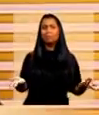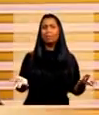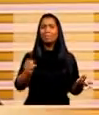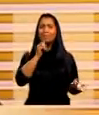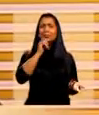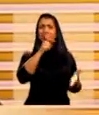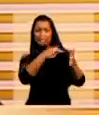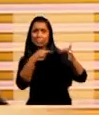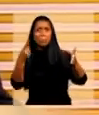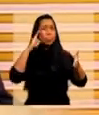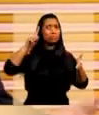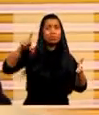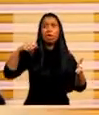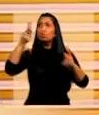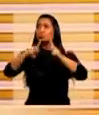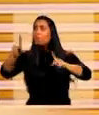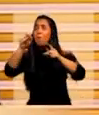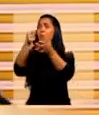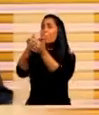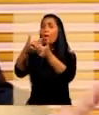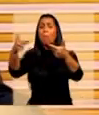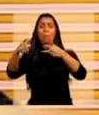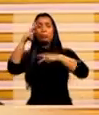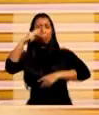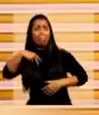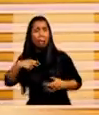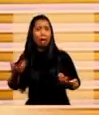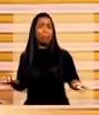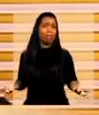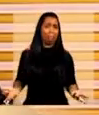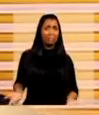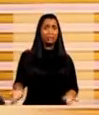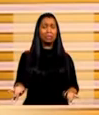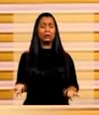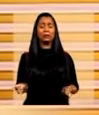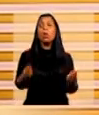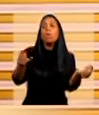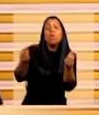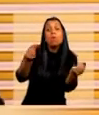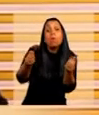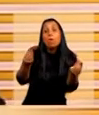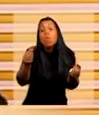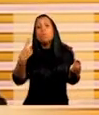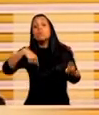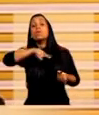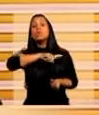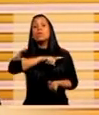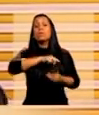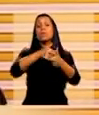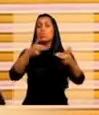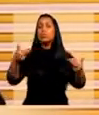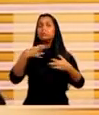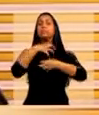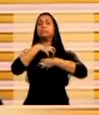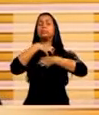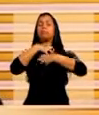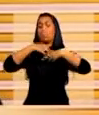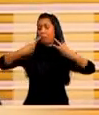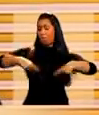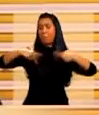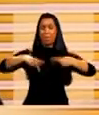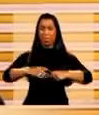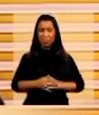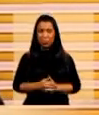né? uma vez por semana eu queria ir no shopping, comprar alguma coisa. Essas compensações, como é que a gente lida com isso, com esse